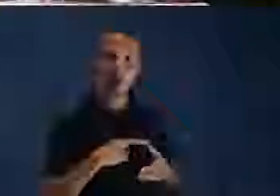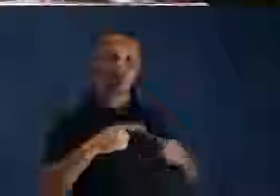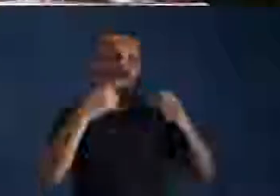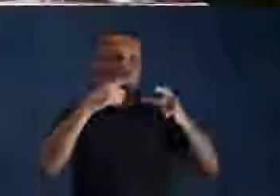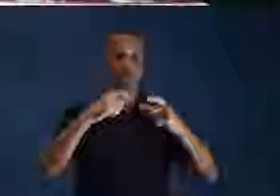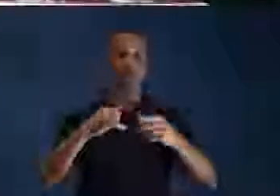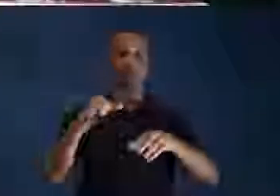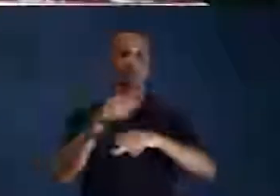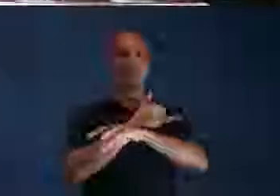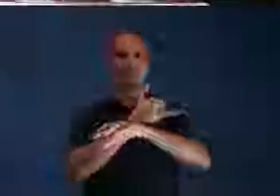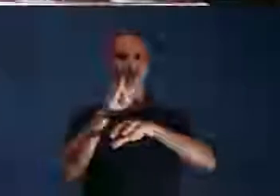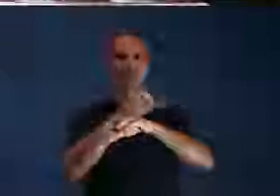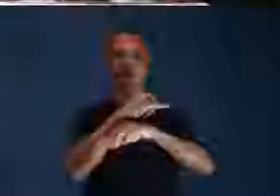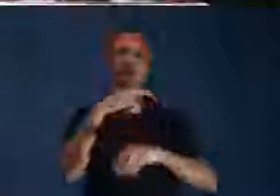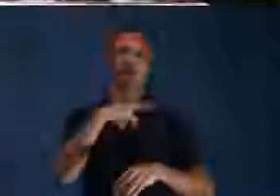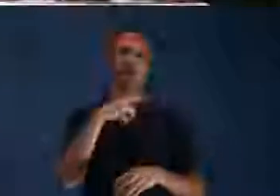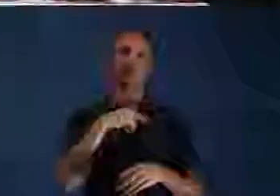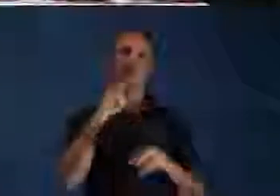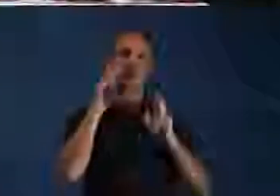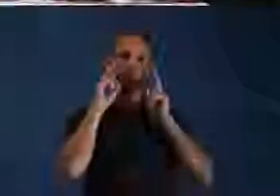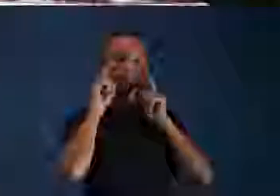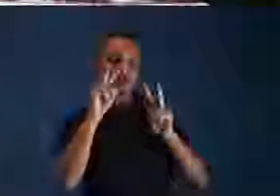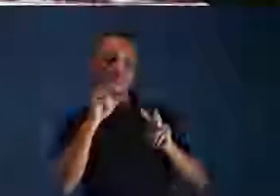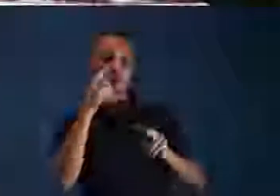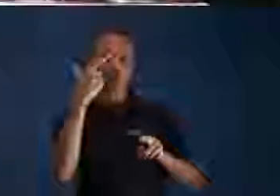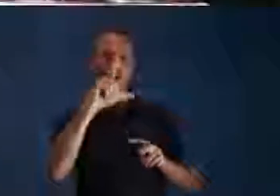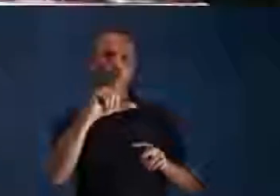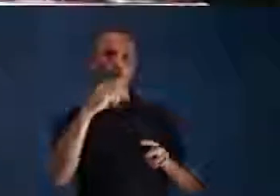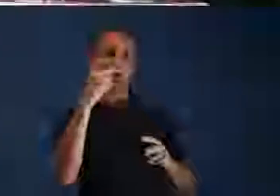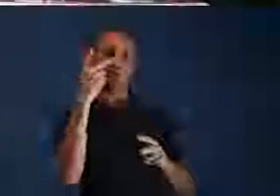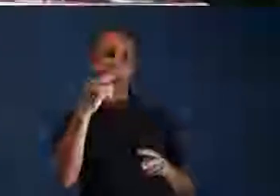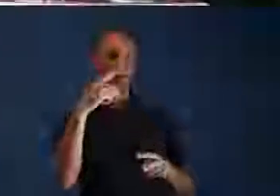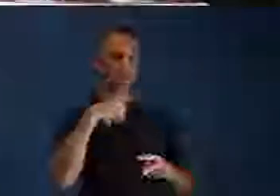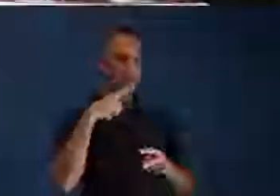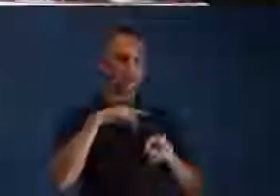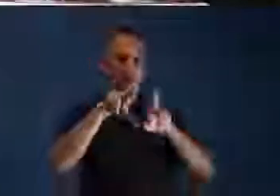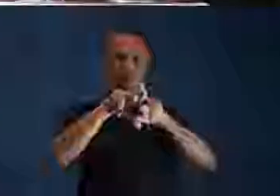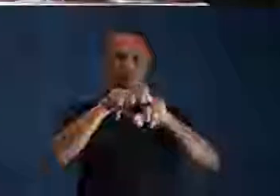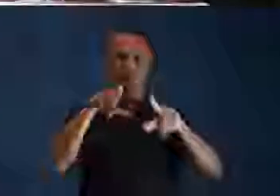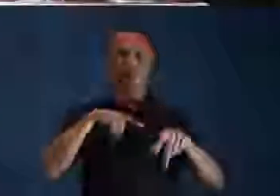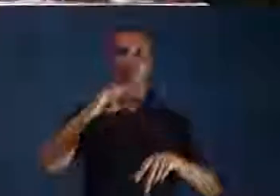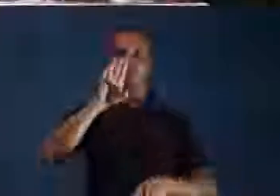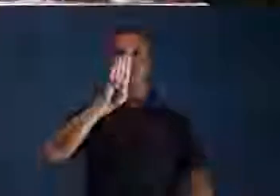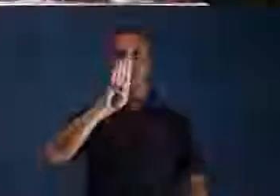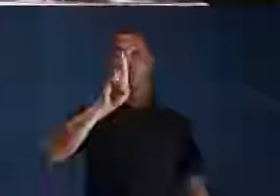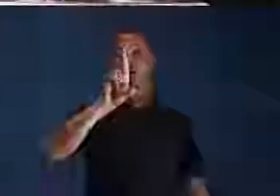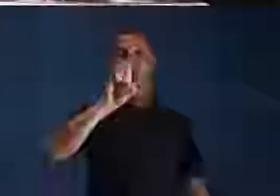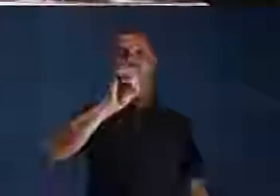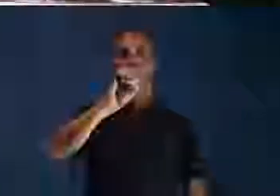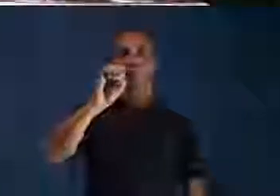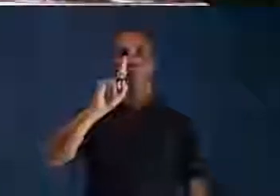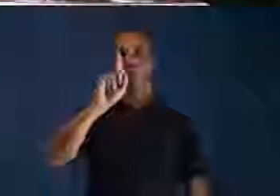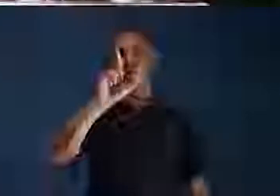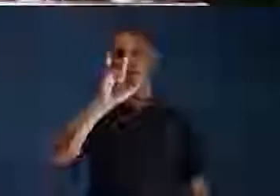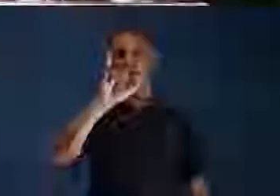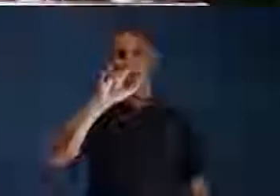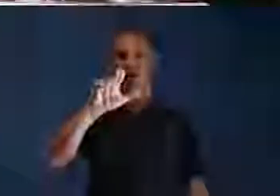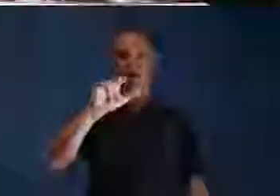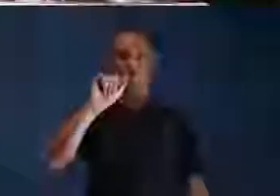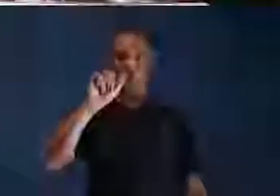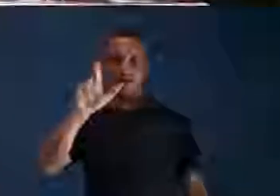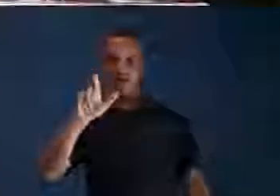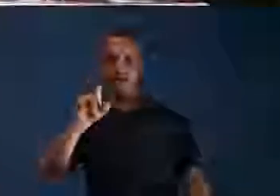nova-iorquino forneceu, assim, matéria para outras 2 antologias, Brooklyn Noir e Brooklyn Noir